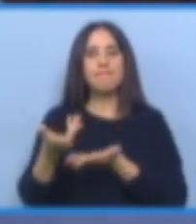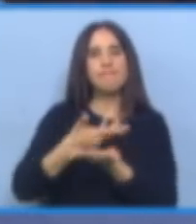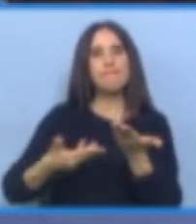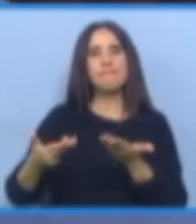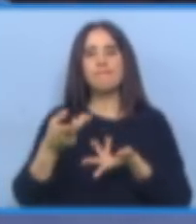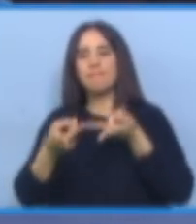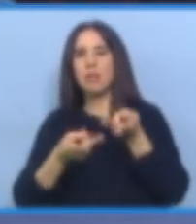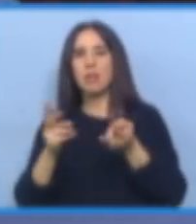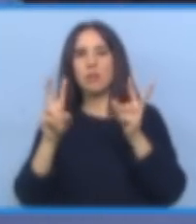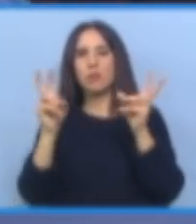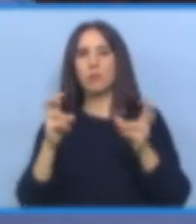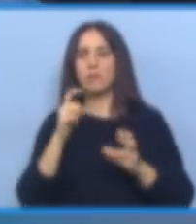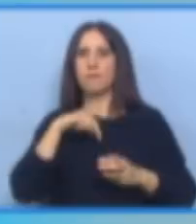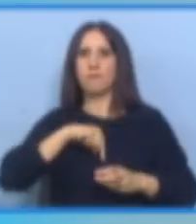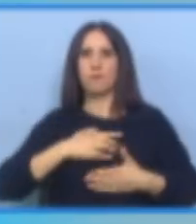vocação?